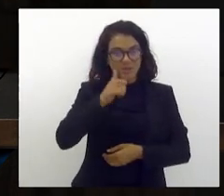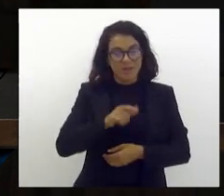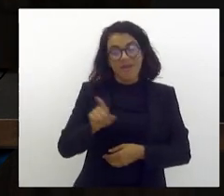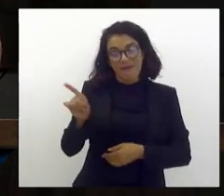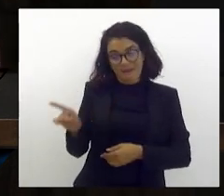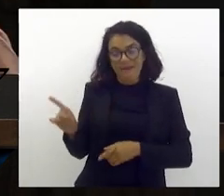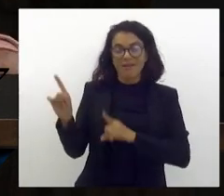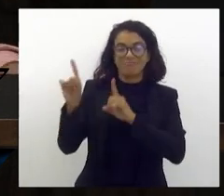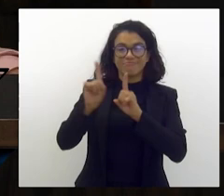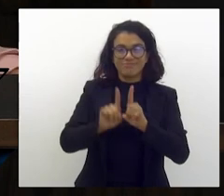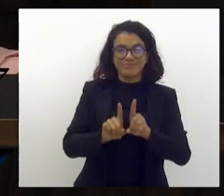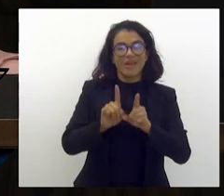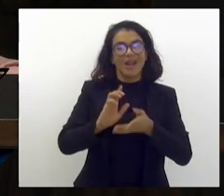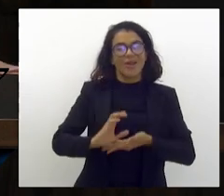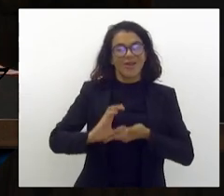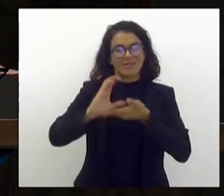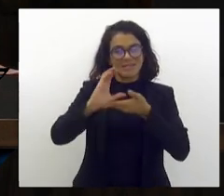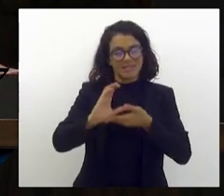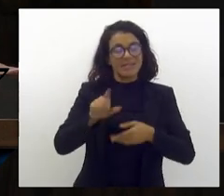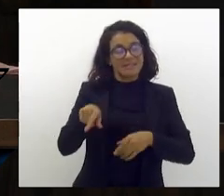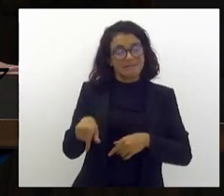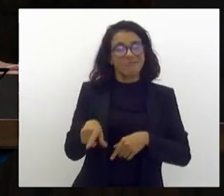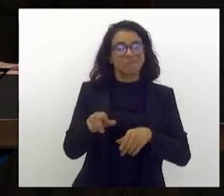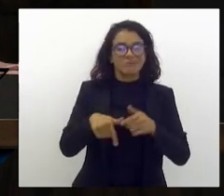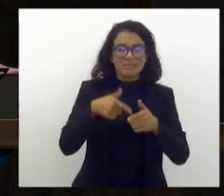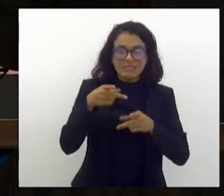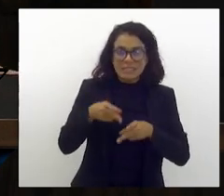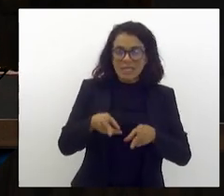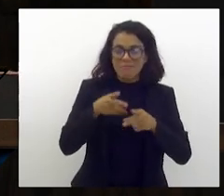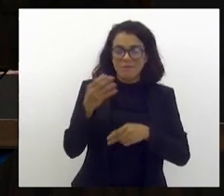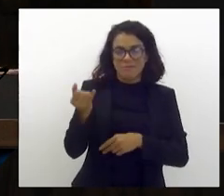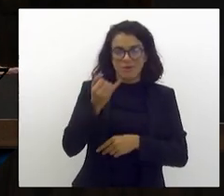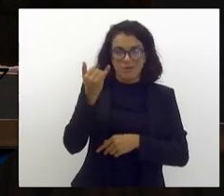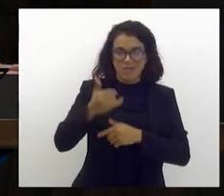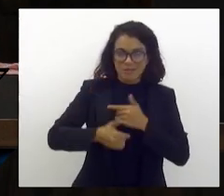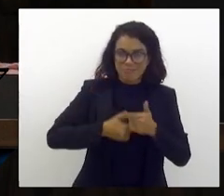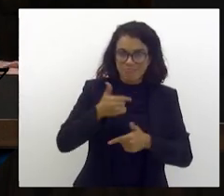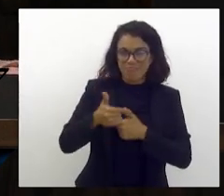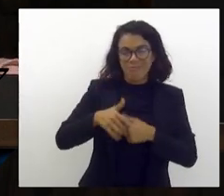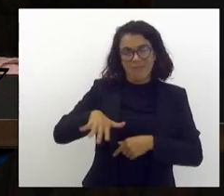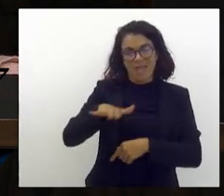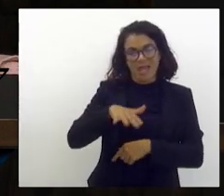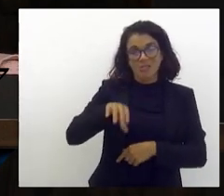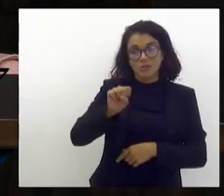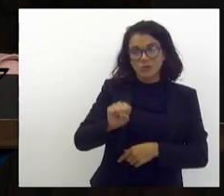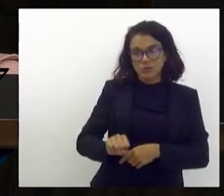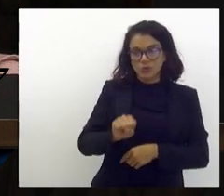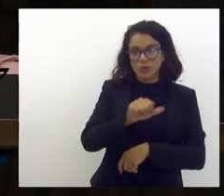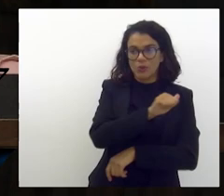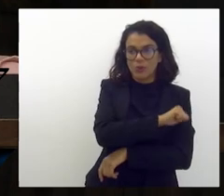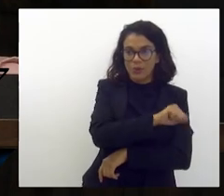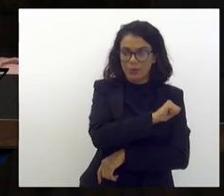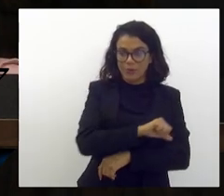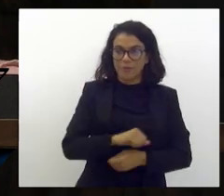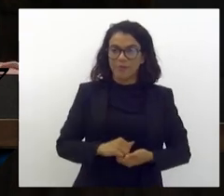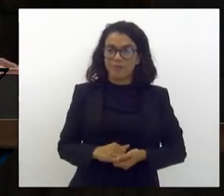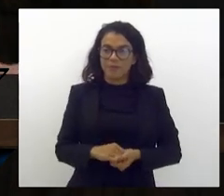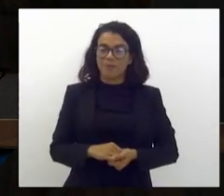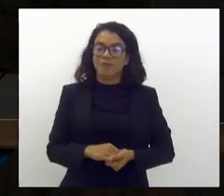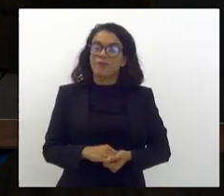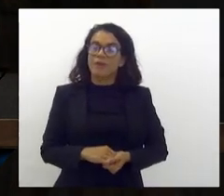nossas conselheiras e sempre foi muito importante ter a sua atuação na região sul-fluminense. Deputada Marina, do